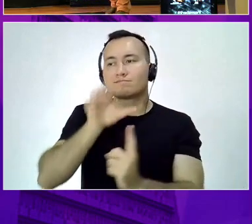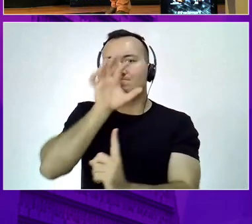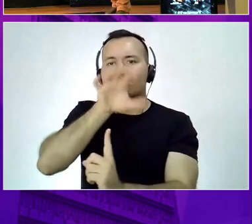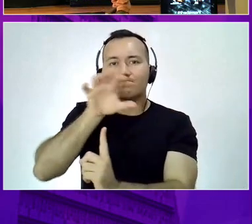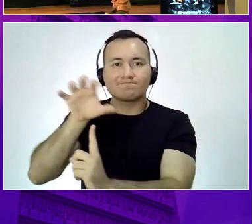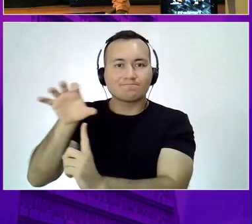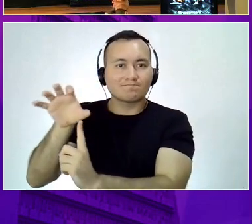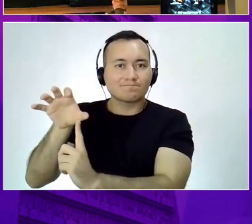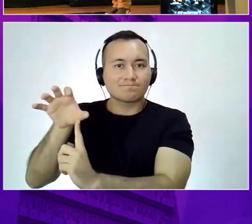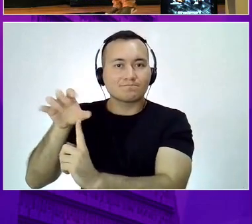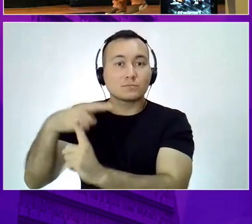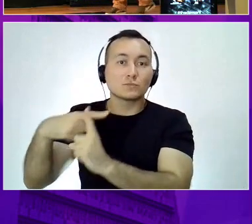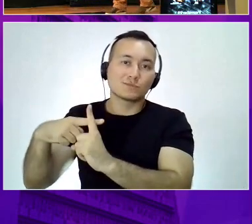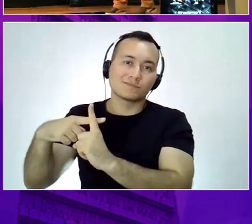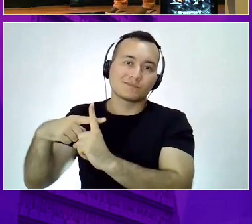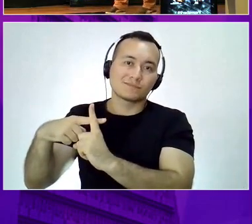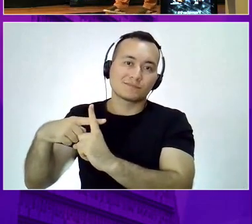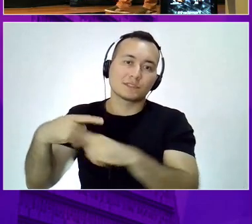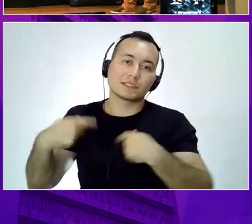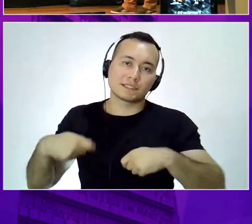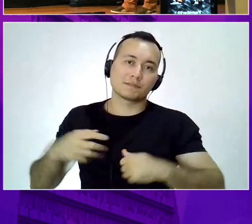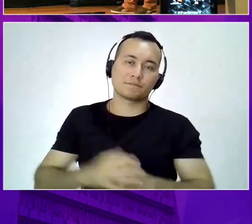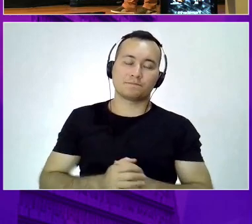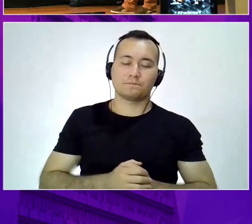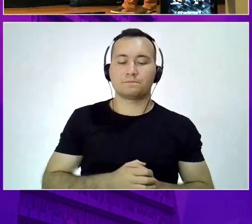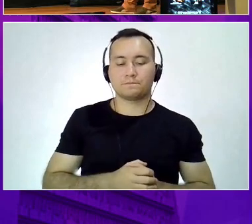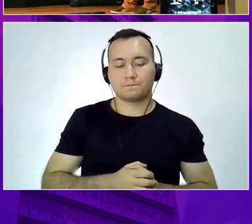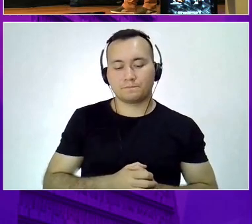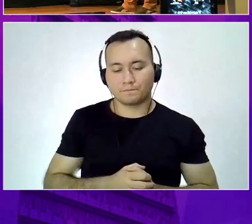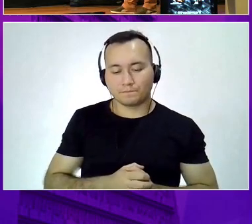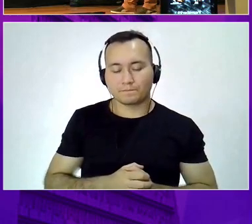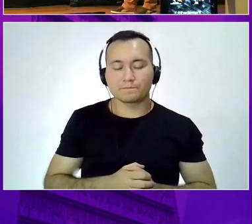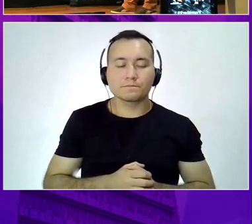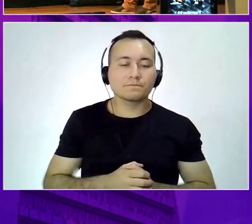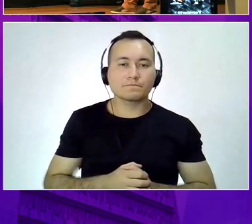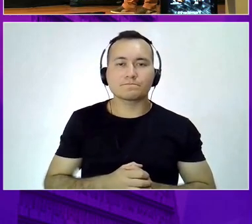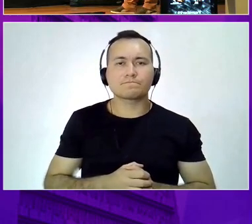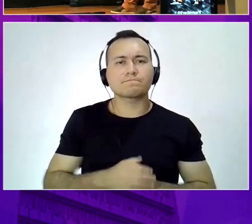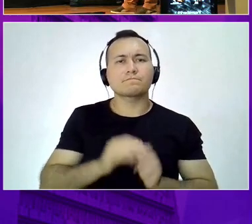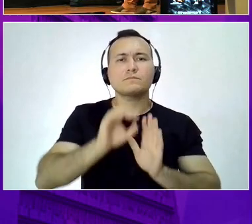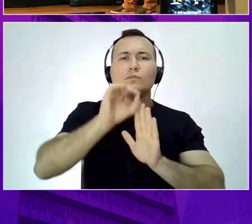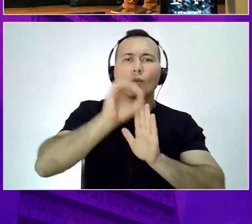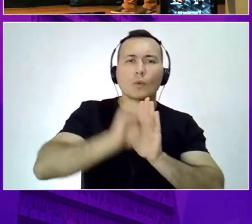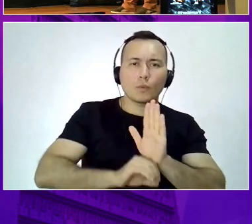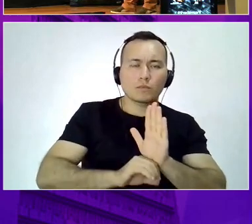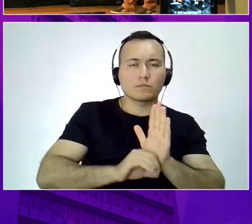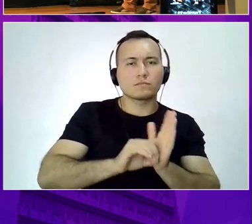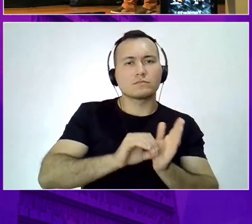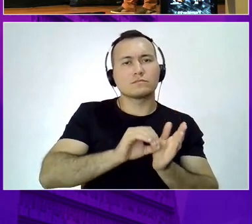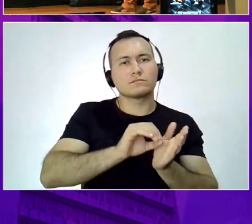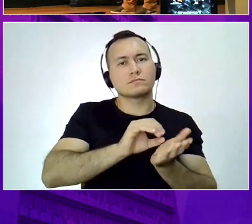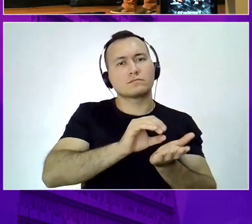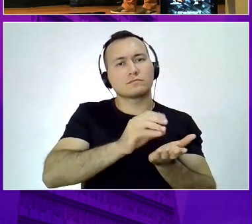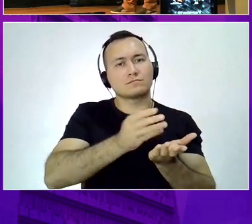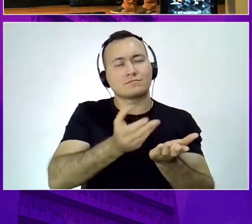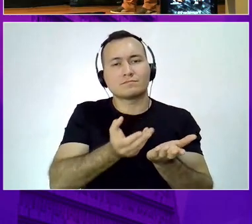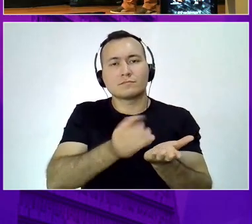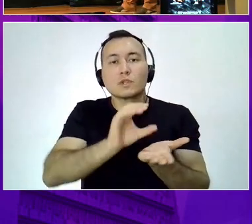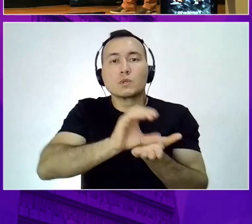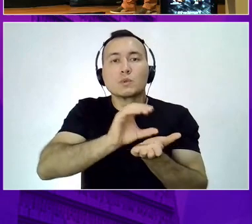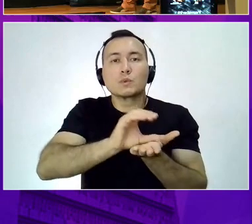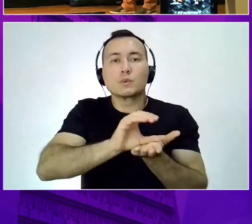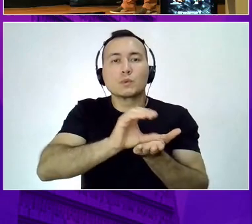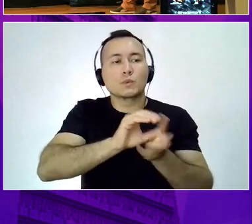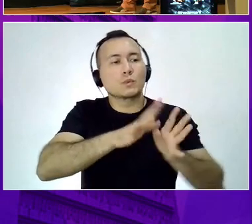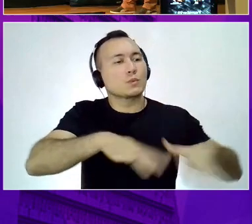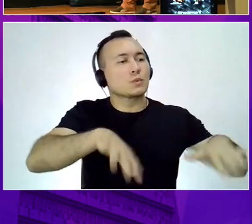o melhor é. Então, quais são os produtos, né, os serviços da empresa que dão mais dinheiro? Então, isso é importante também para você entender por onde você